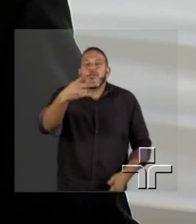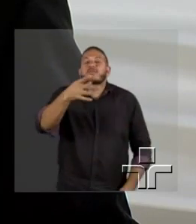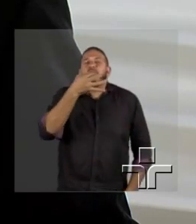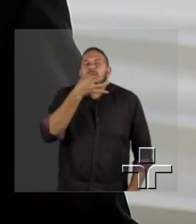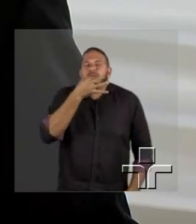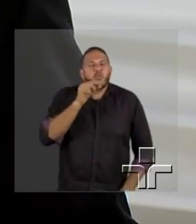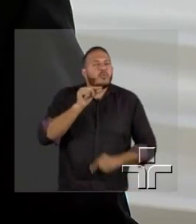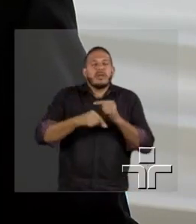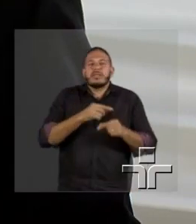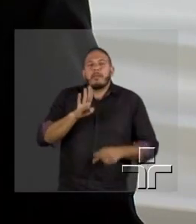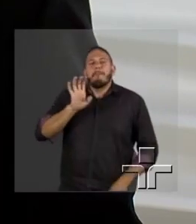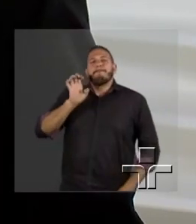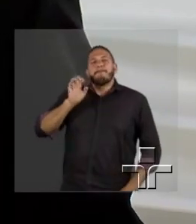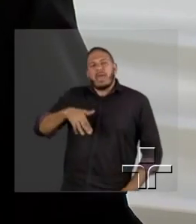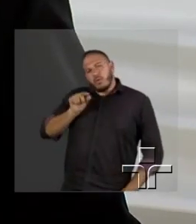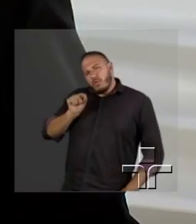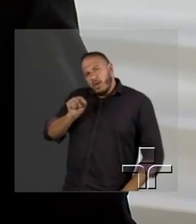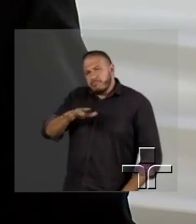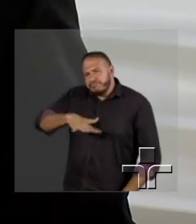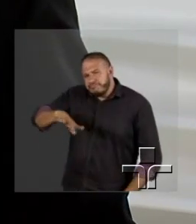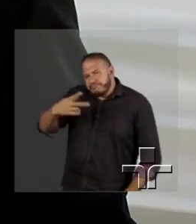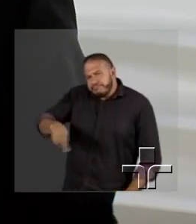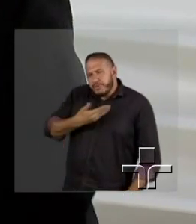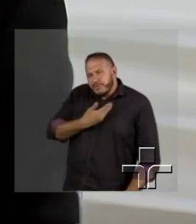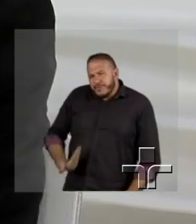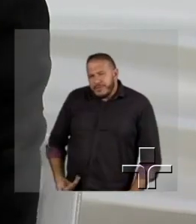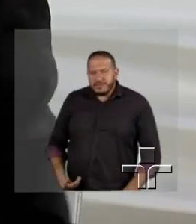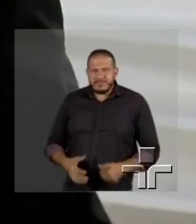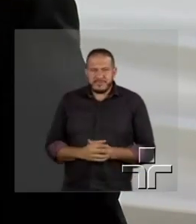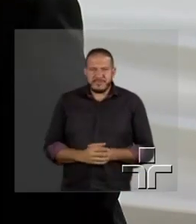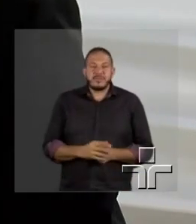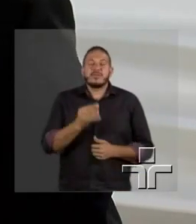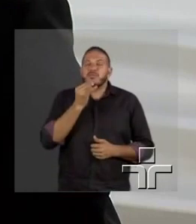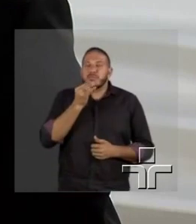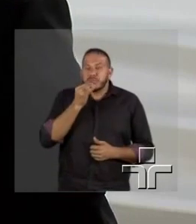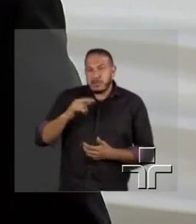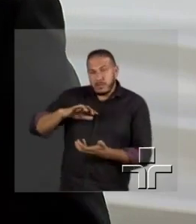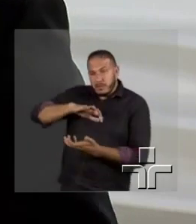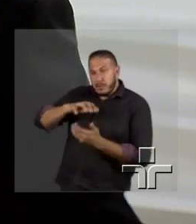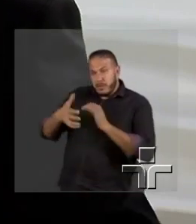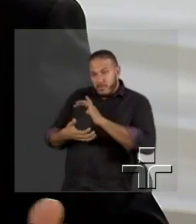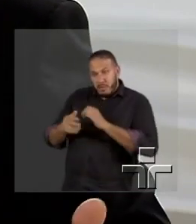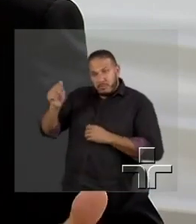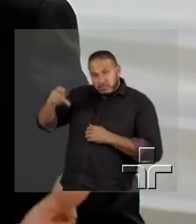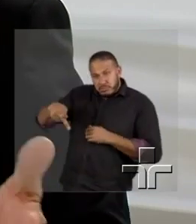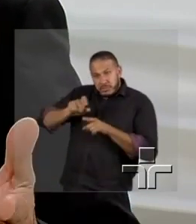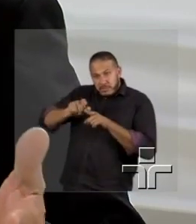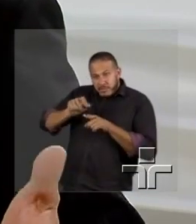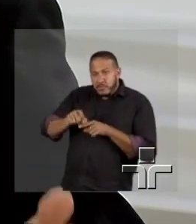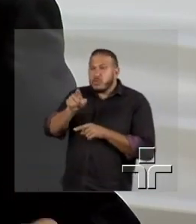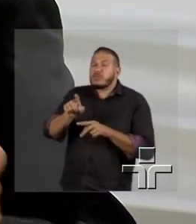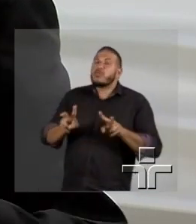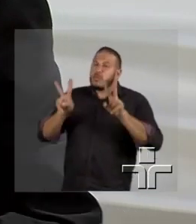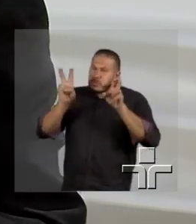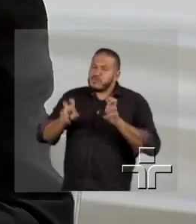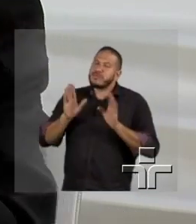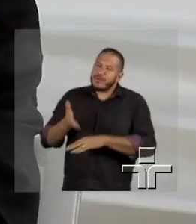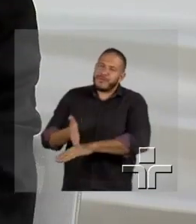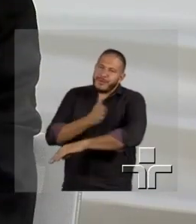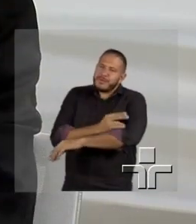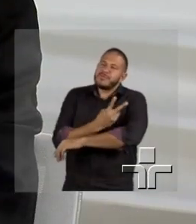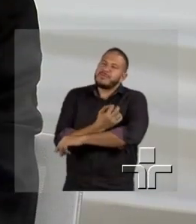não precisa ir, talvez, a mais de 10 quilômetros da onde eu moro, no centro de Brasília, 15 quilômetros do centro de Brasília, para ver